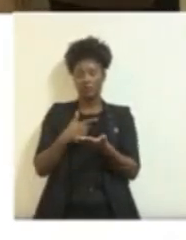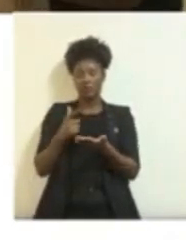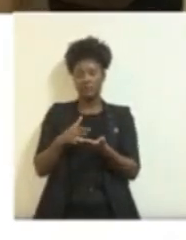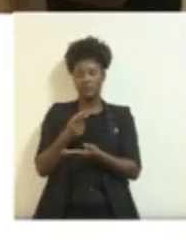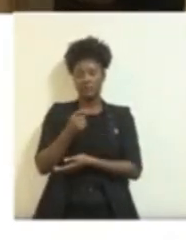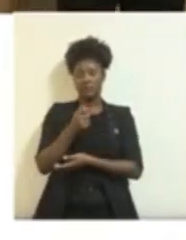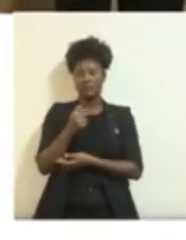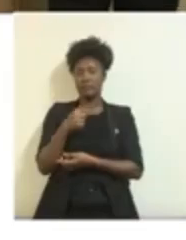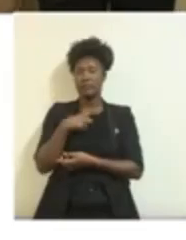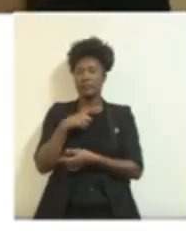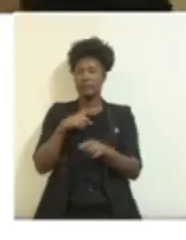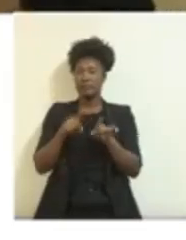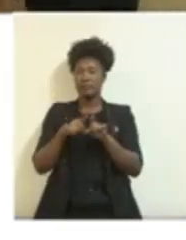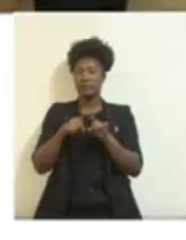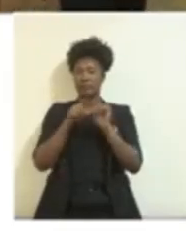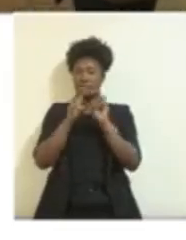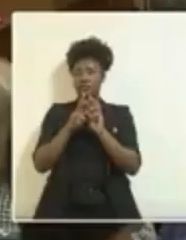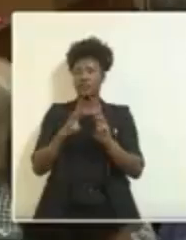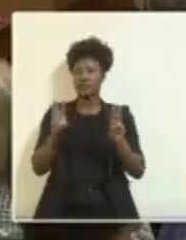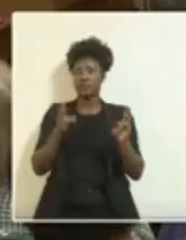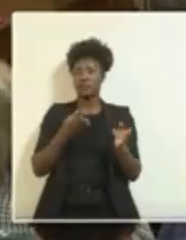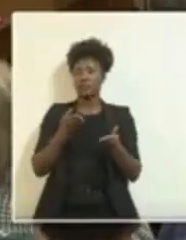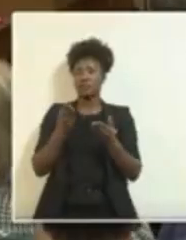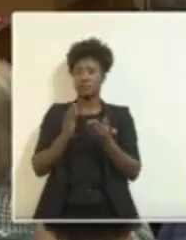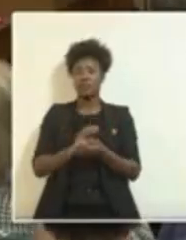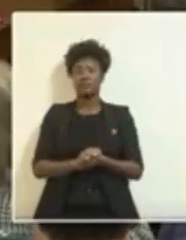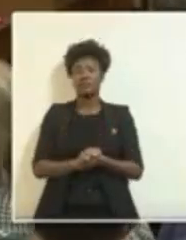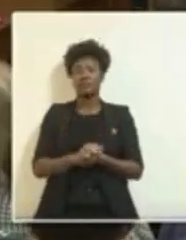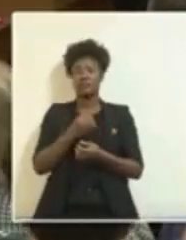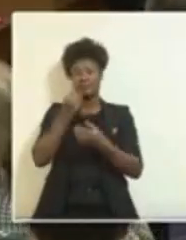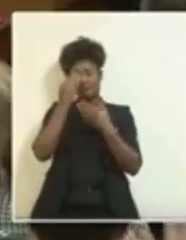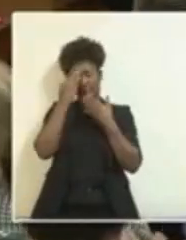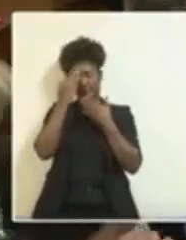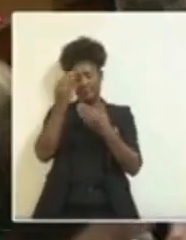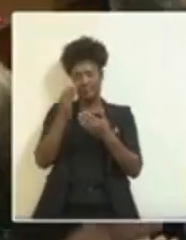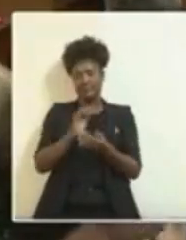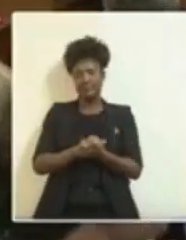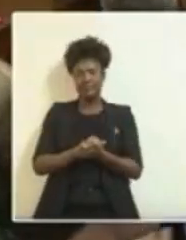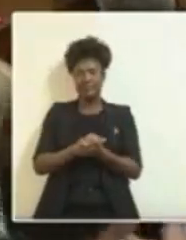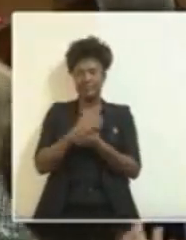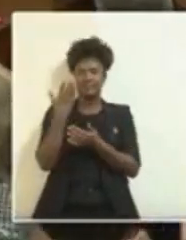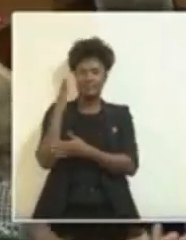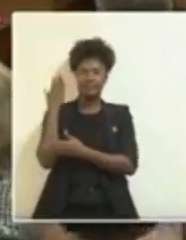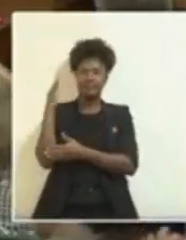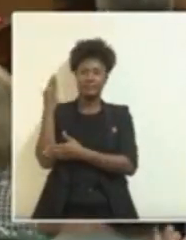está disponível, né, para quem quiser em PDF. Muito obrigado, desculpe o tempo.